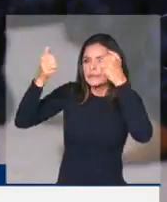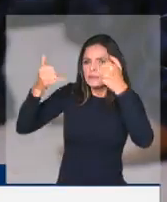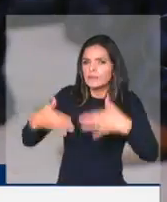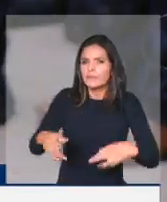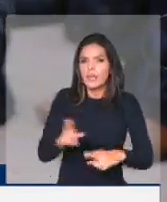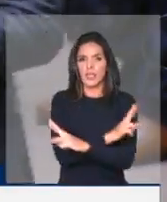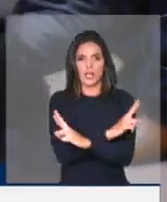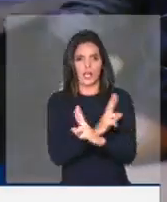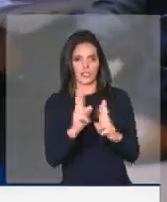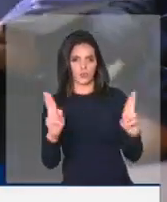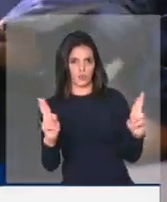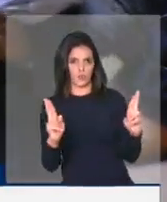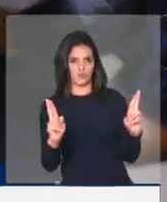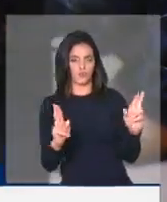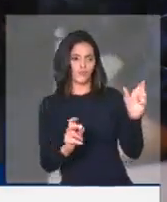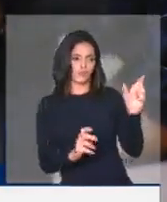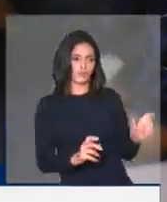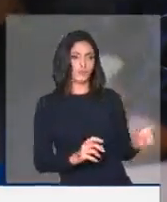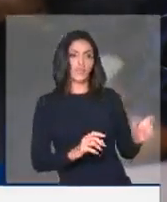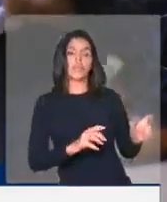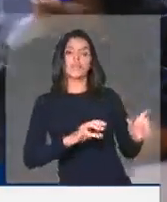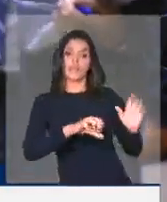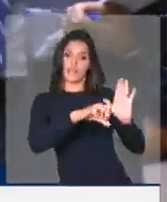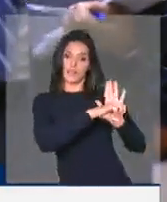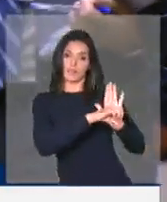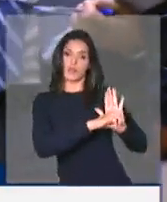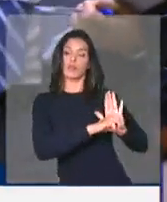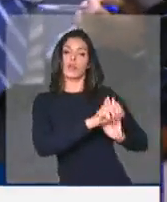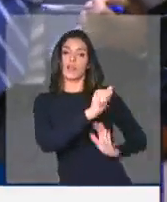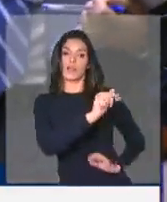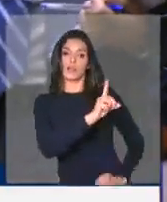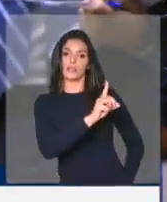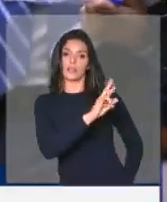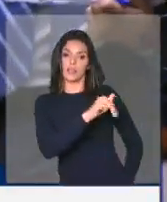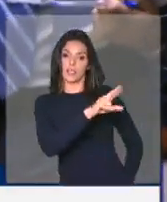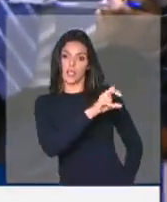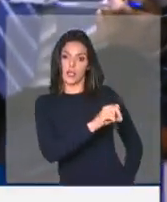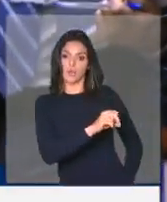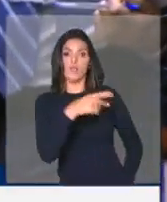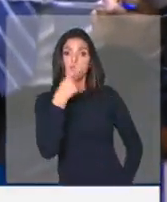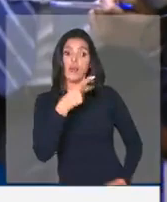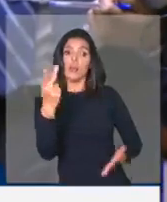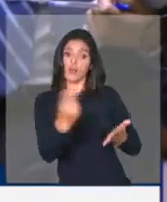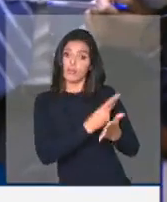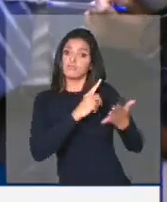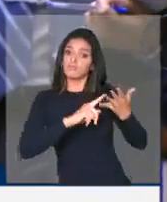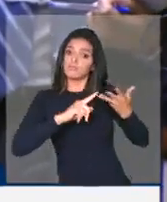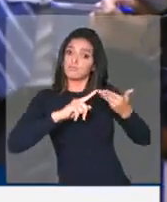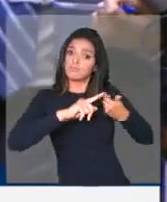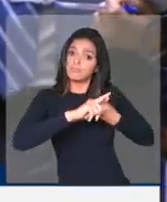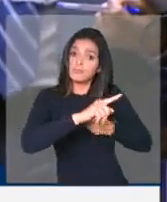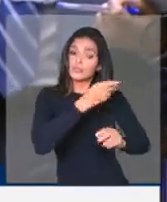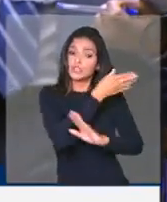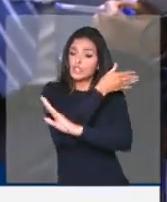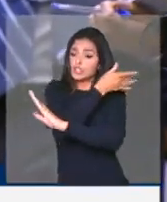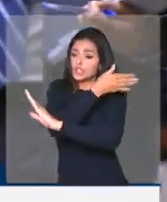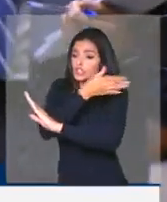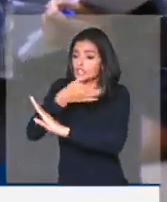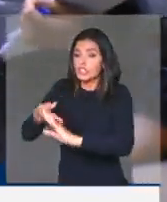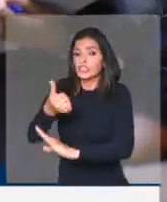relações entre o criminoso Adriano Nóbrega e a família Bolsonaro. Eu citei fatos datados ao longo de 16